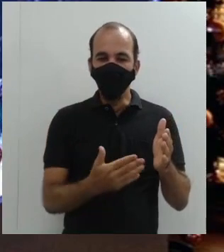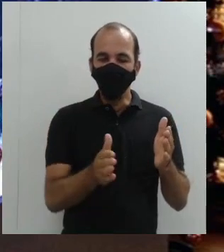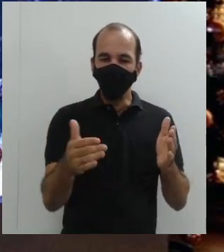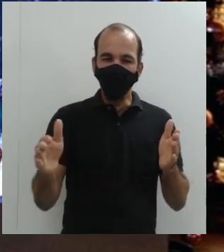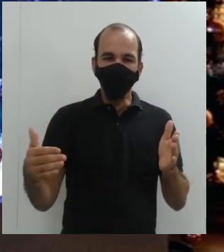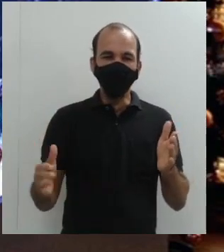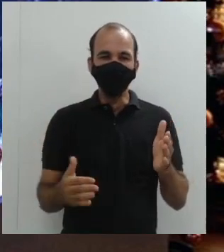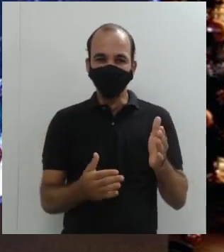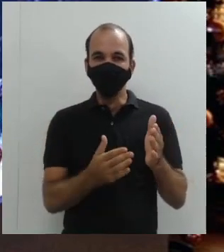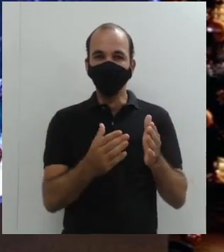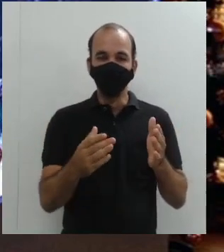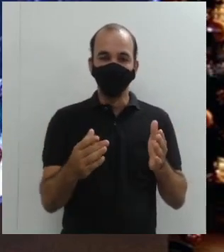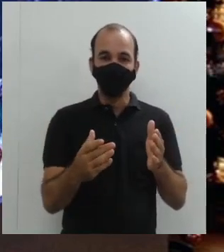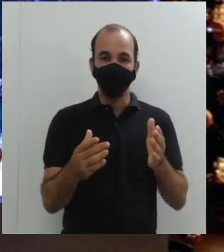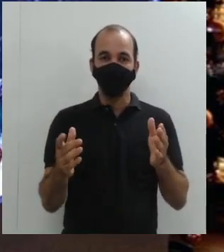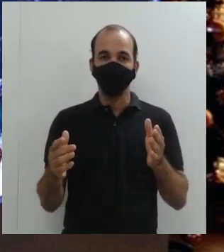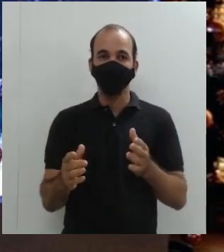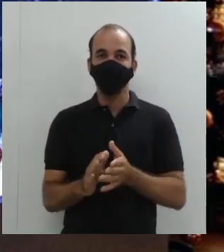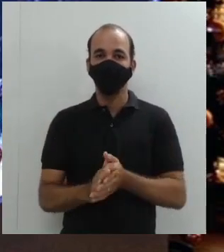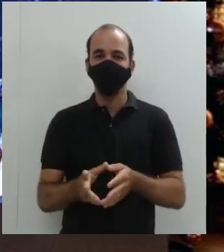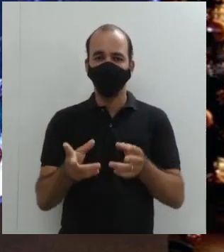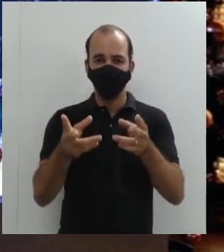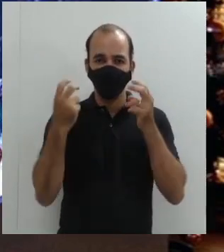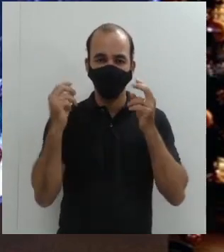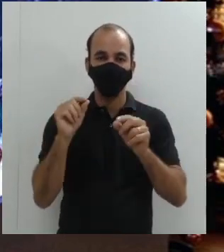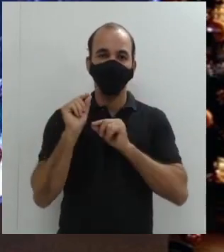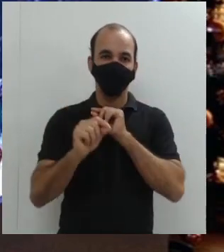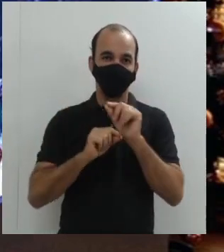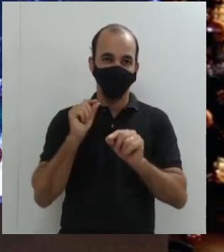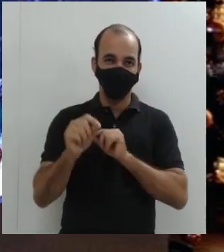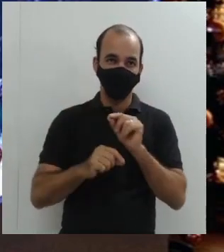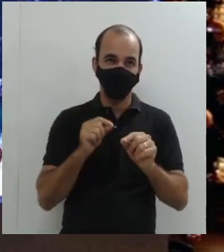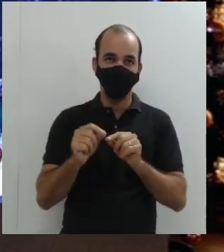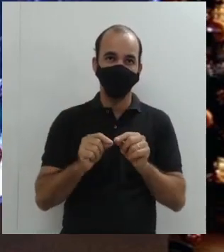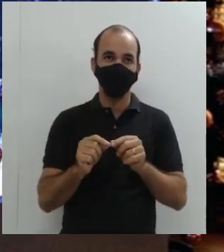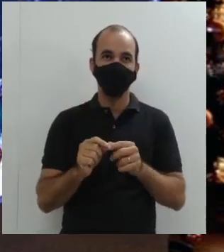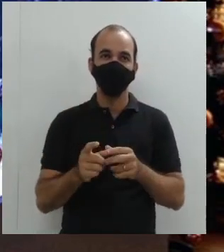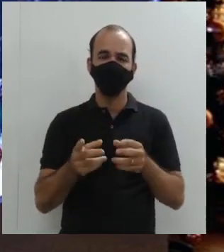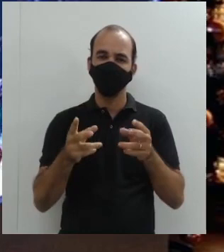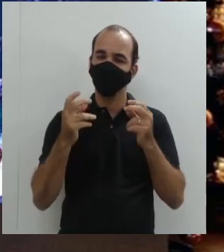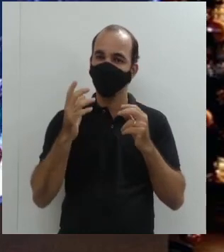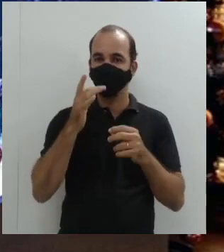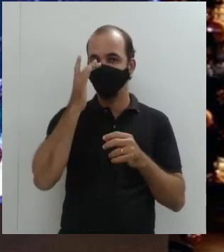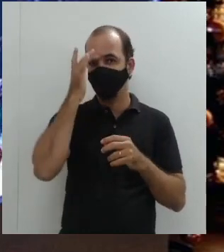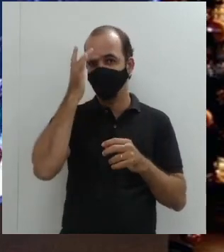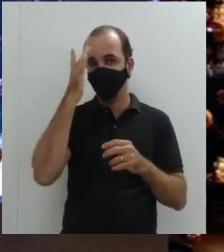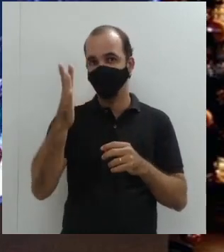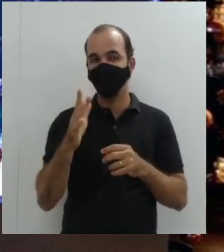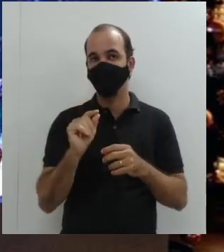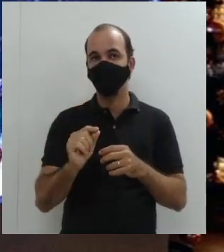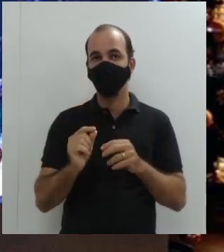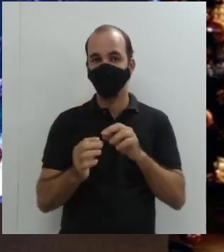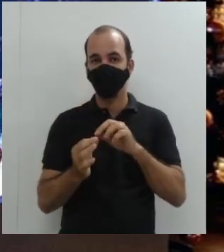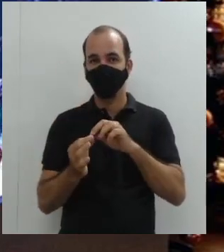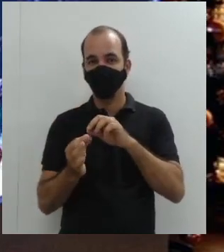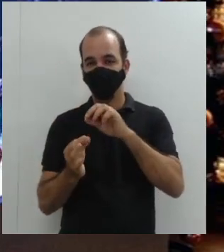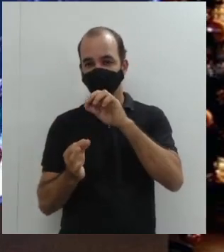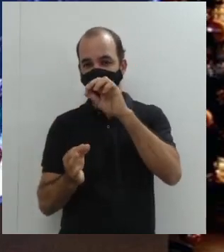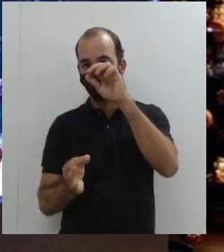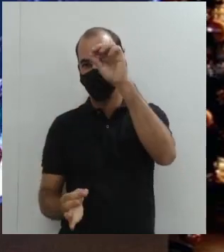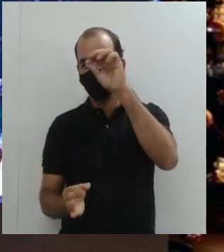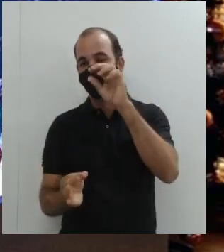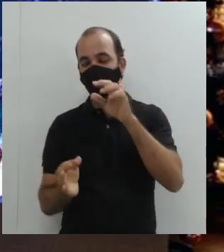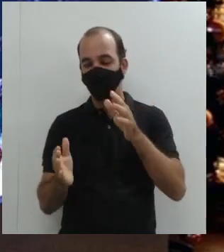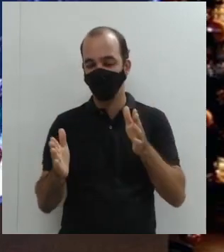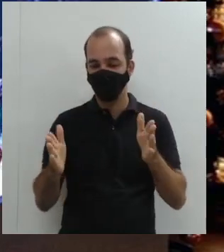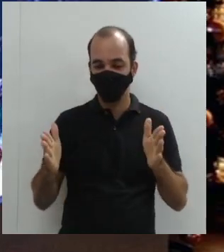esse aquário. E você percebe que esse aquário facilmente você observa nele as 3